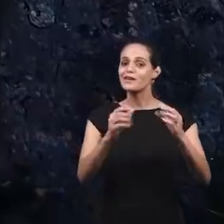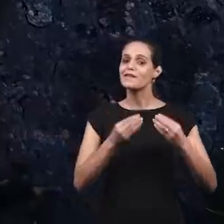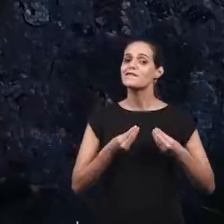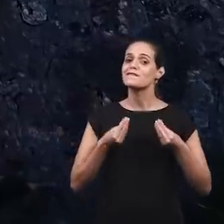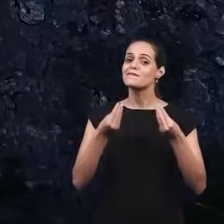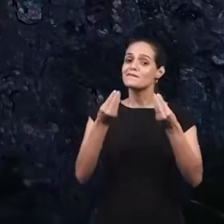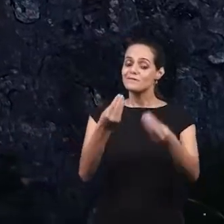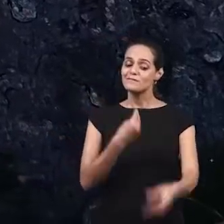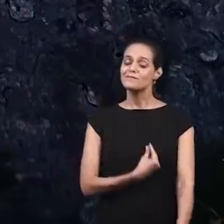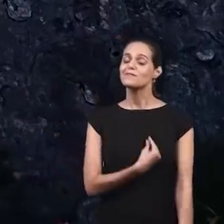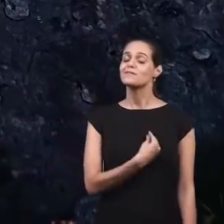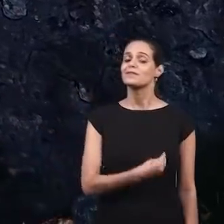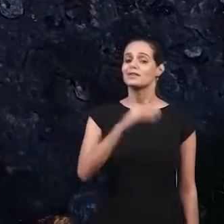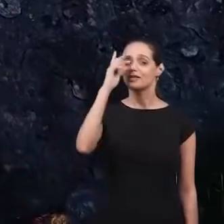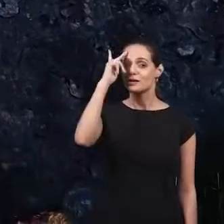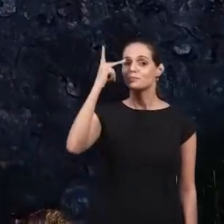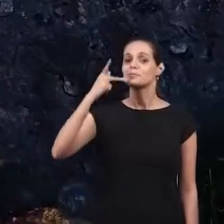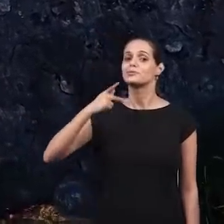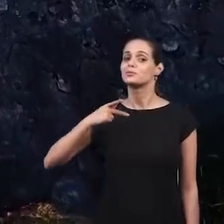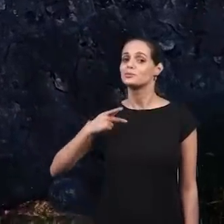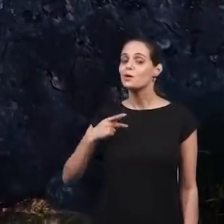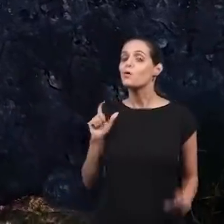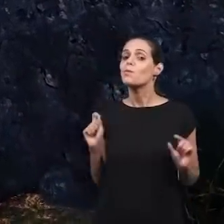dando vida ao